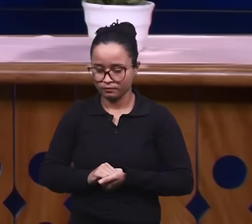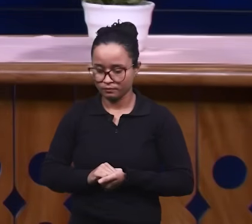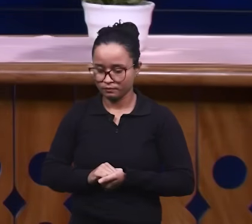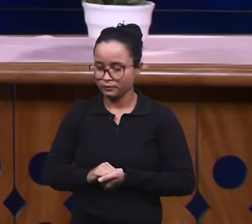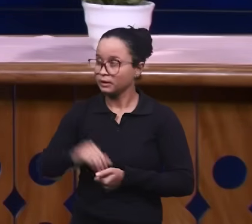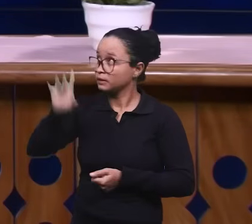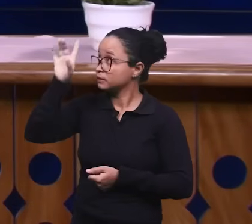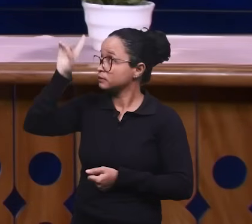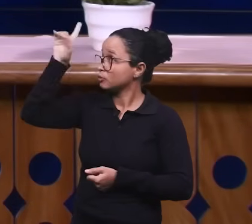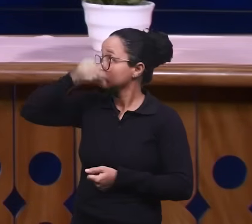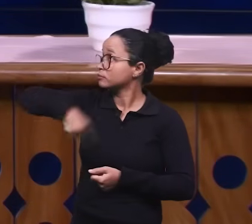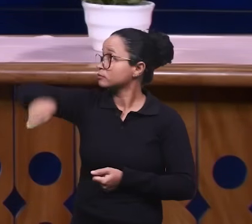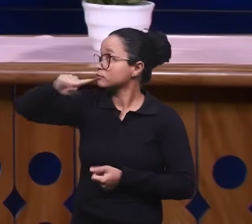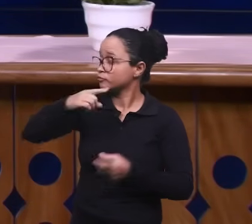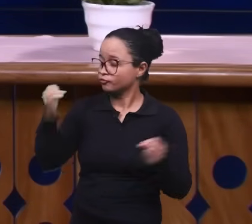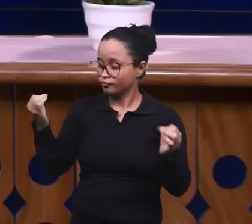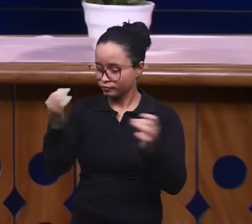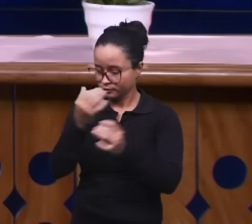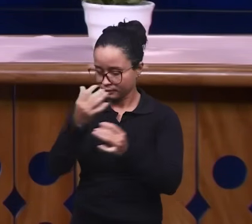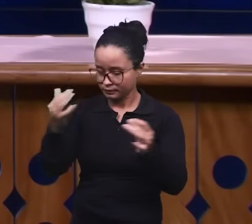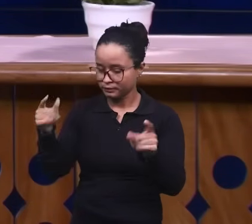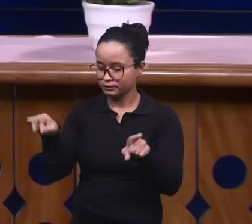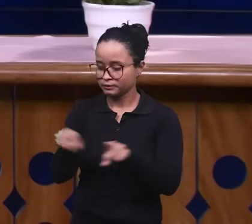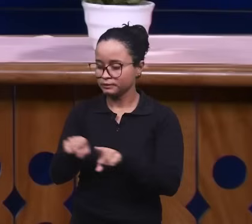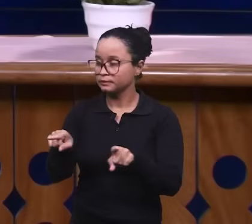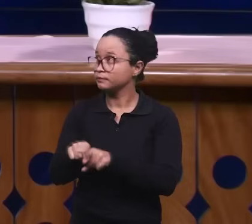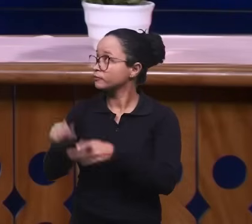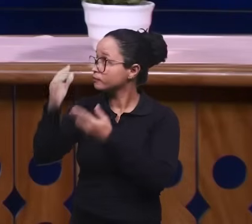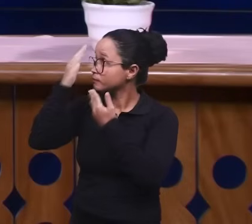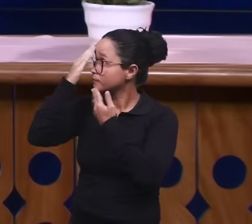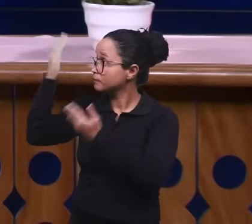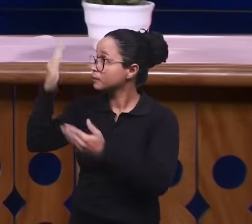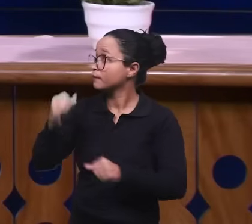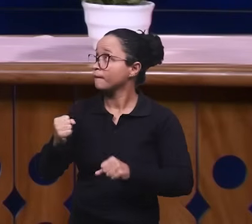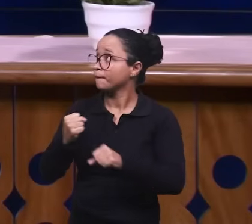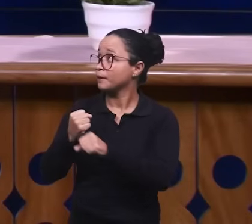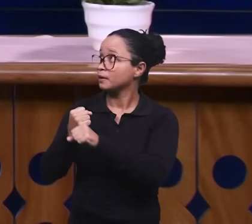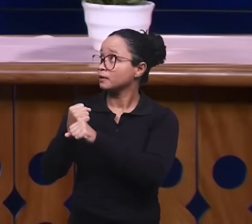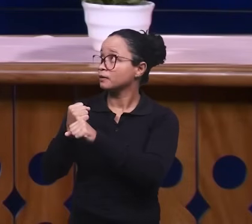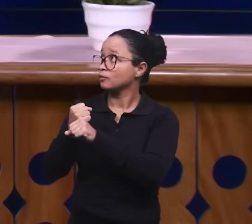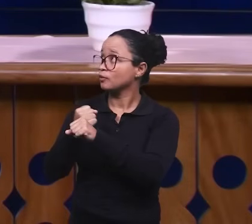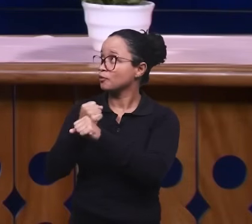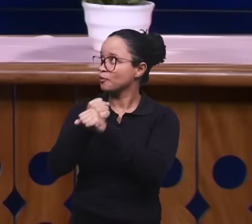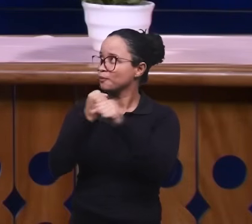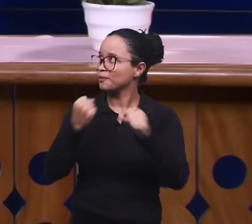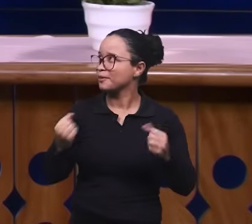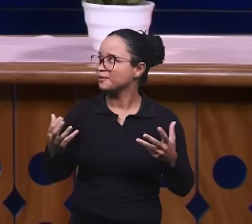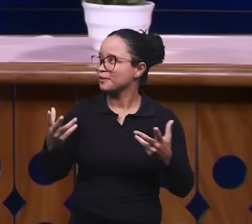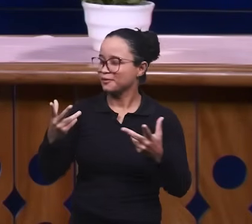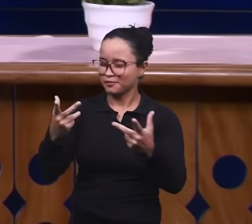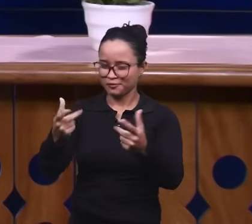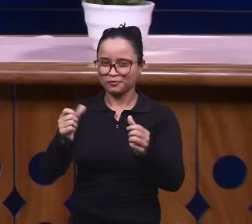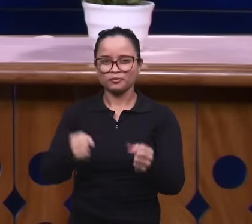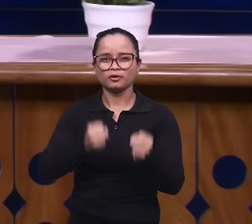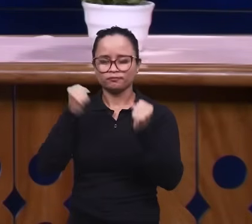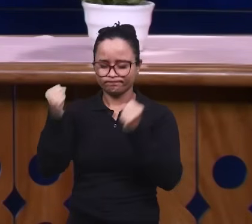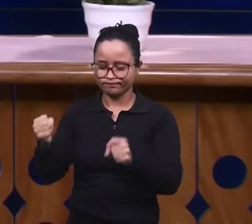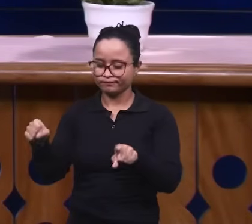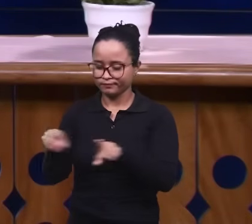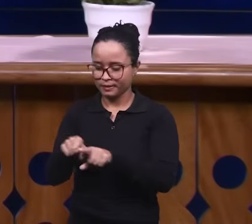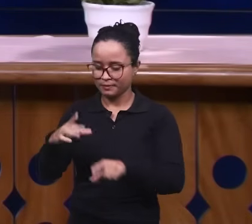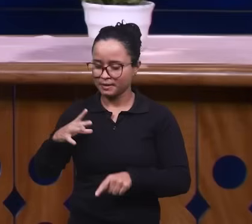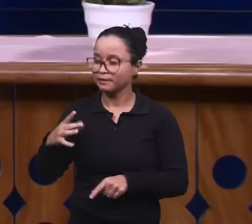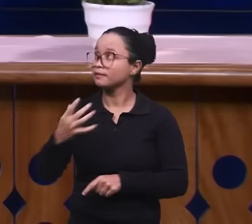Nosso Deus, queremos te glorificar e te bendizer pelas tuas obras grandiosas e maravilhosas, pela grande